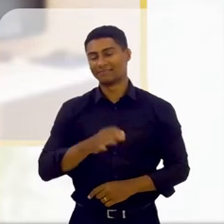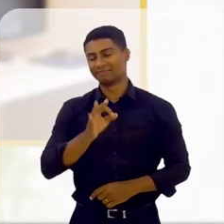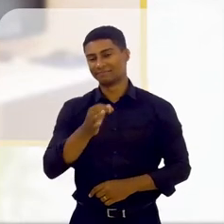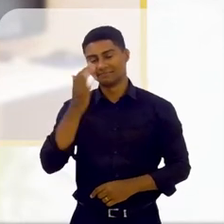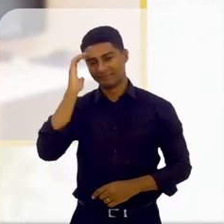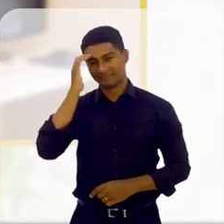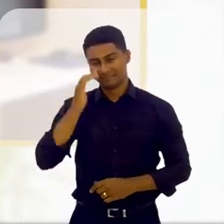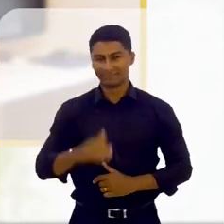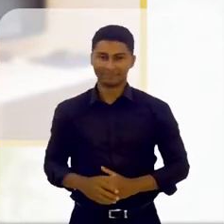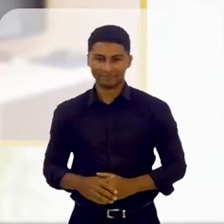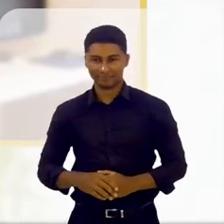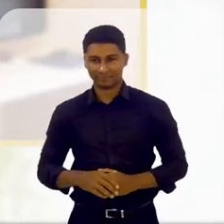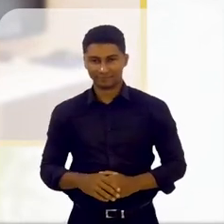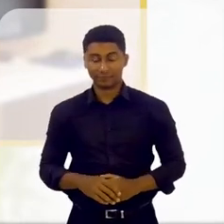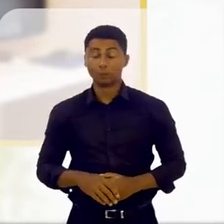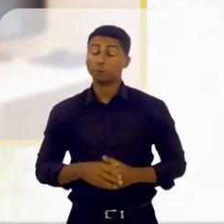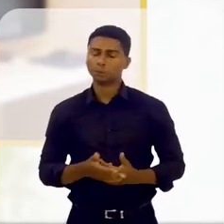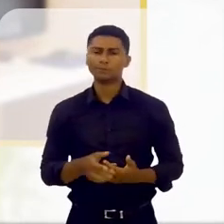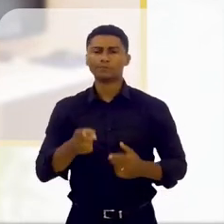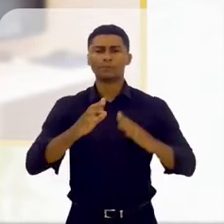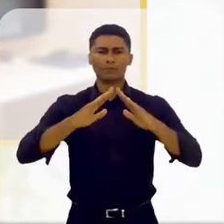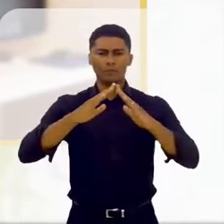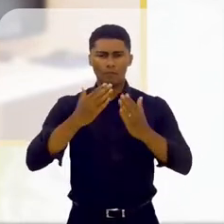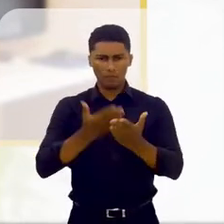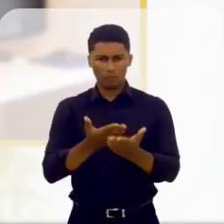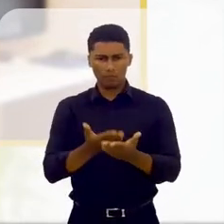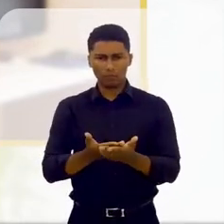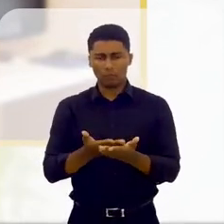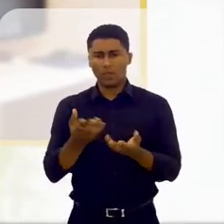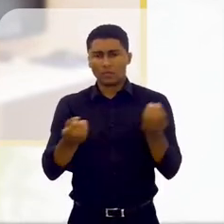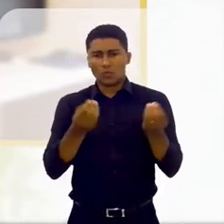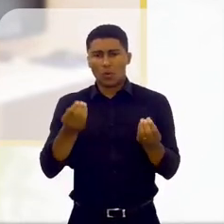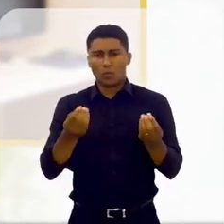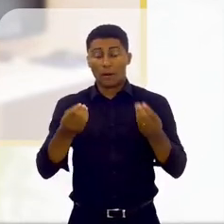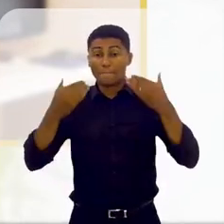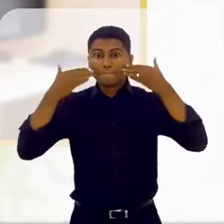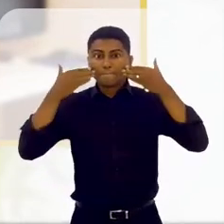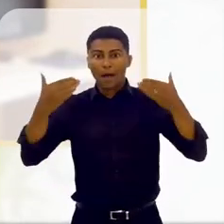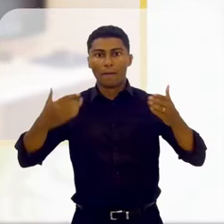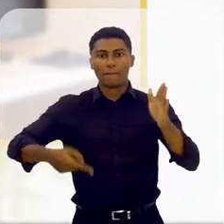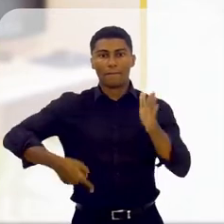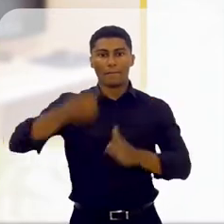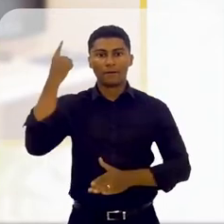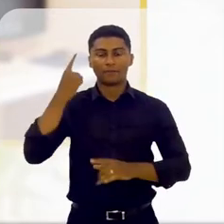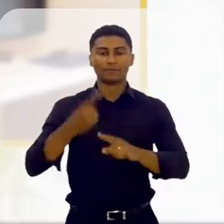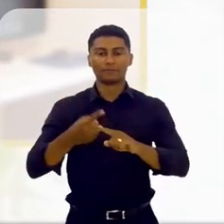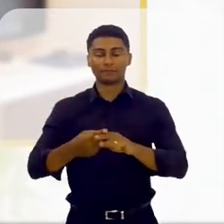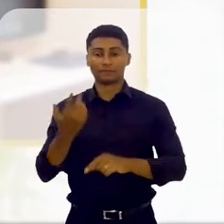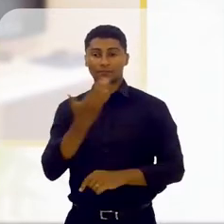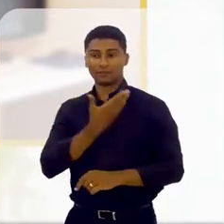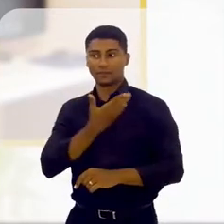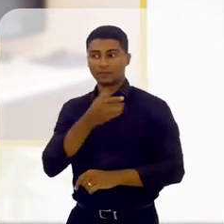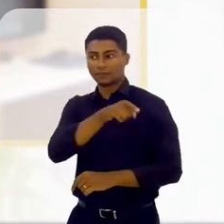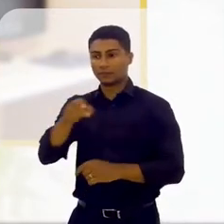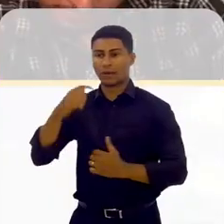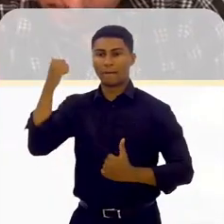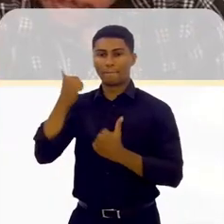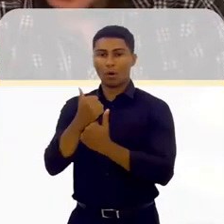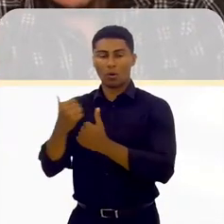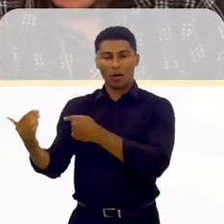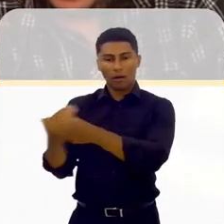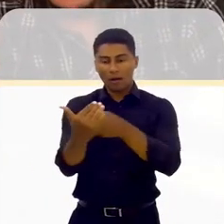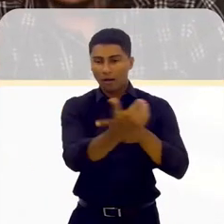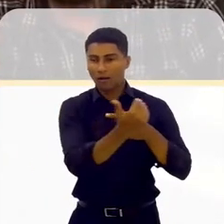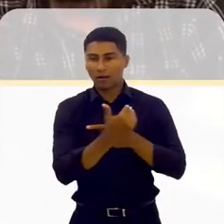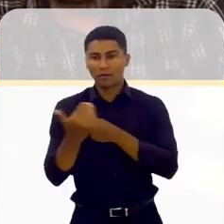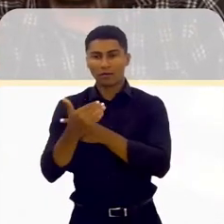faz sentido. E aí na escola, como é que foi essa primeira apresentação? Porque vocês receberam apoio dos colegas e